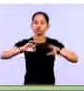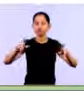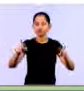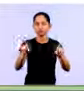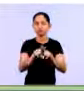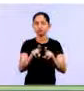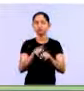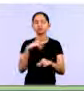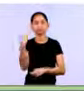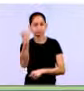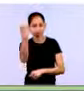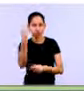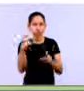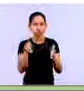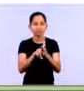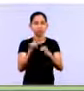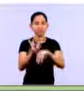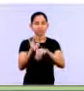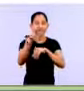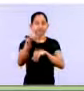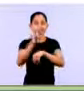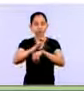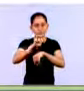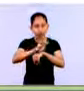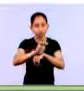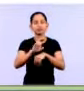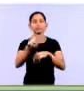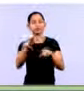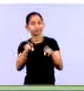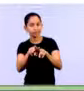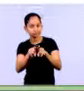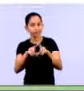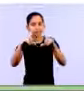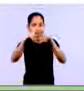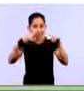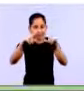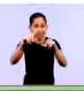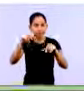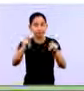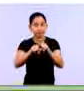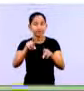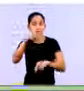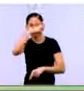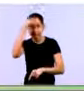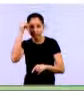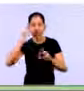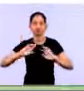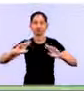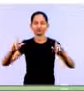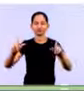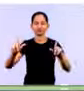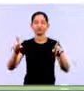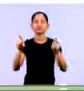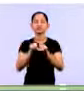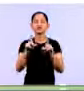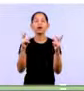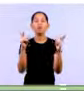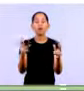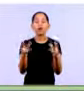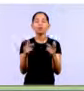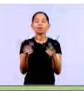principais impostos da União, dos Estados, Distrito Federal e municípios, bem como a instituição